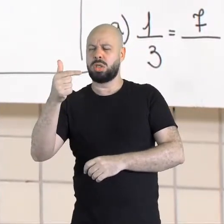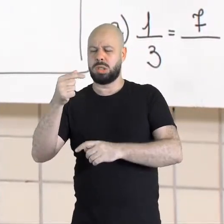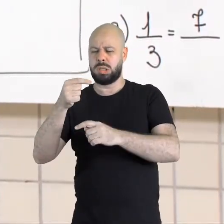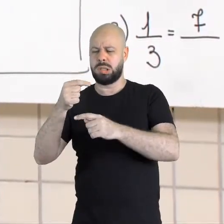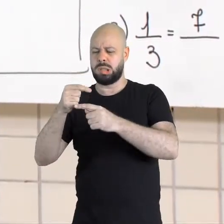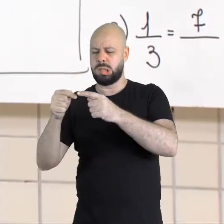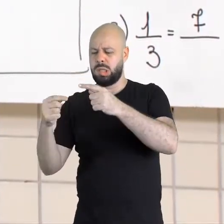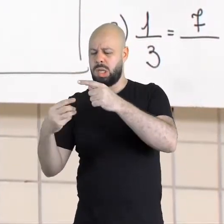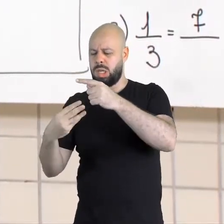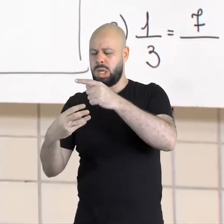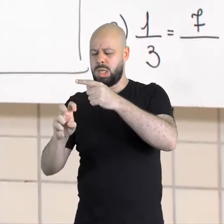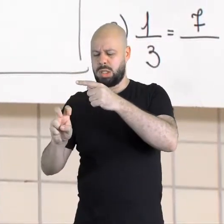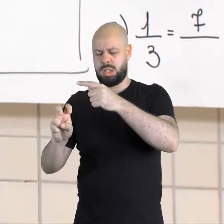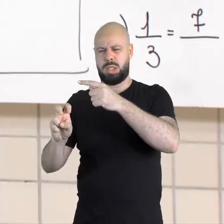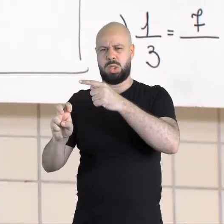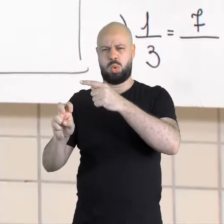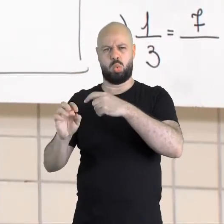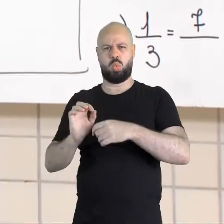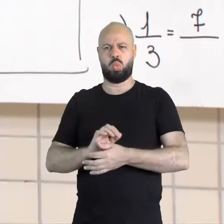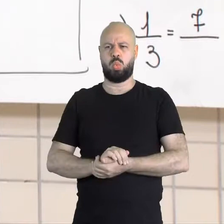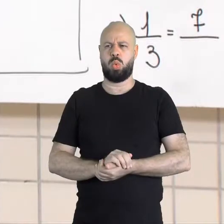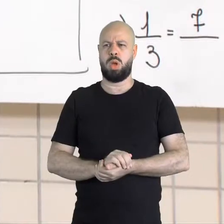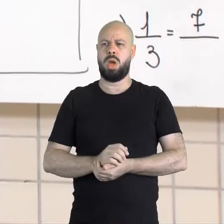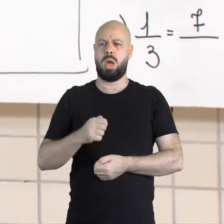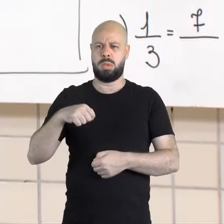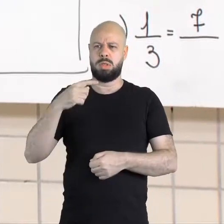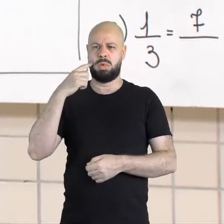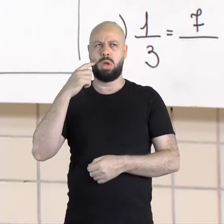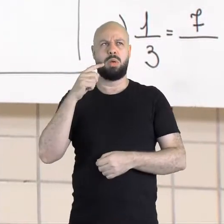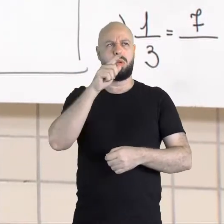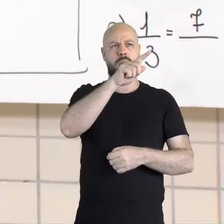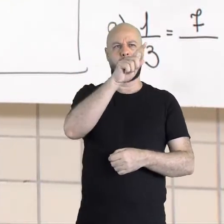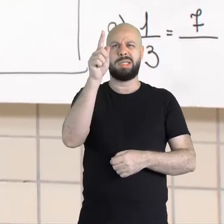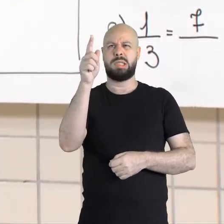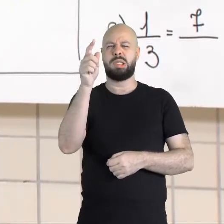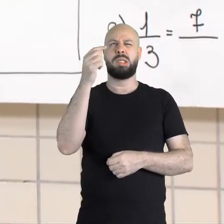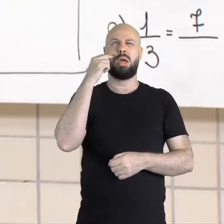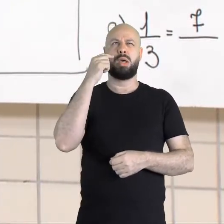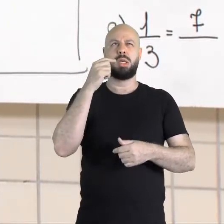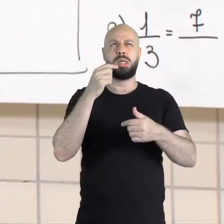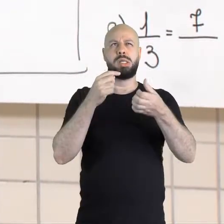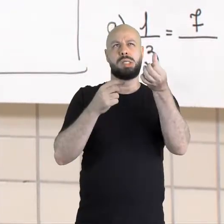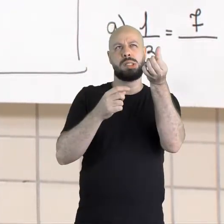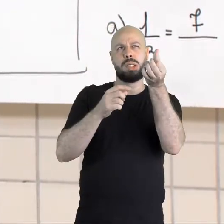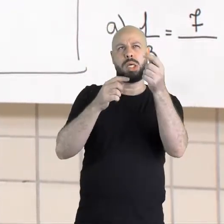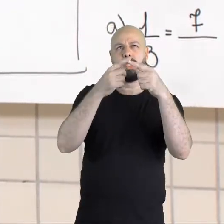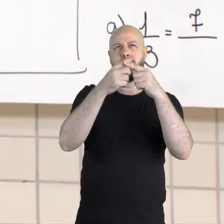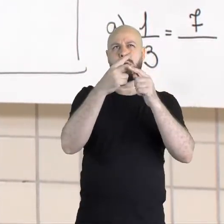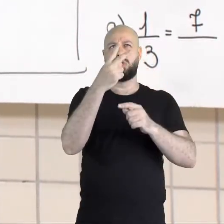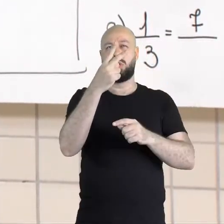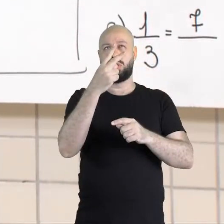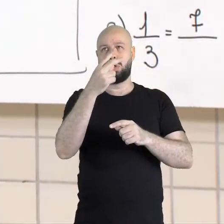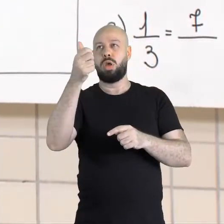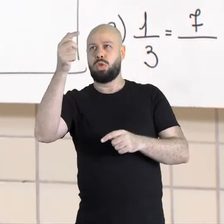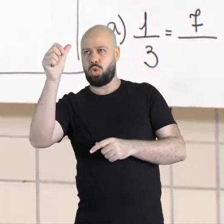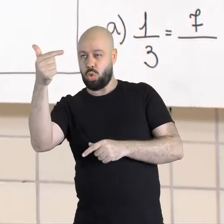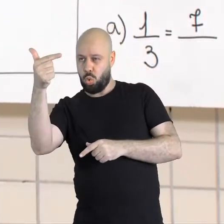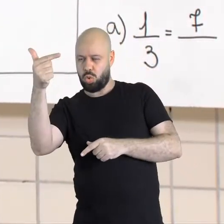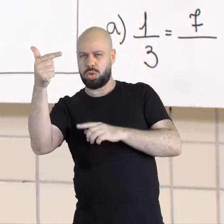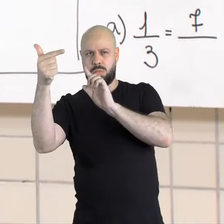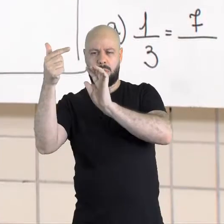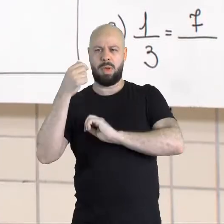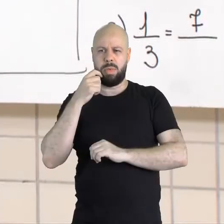12/35. Para eu encontrar 12 aqui, eu tenho que multiplicar por 2. 2 vezes 6, 12. 2 vezes